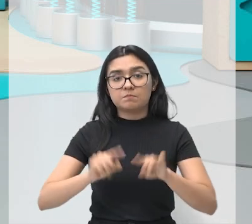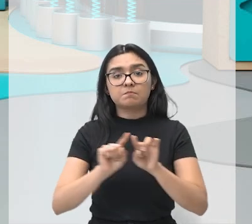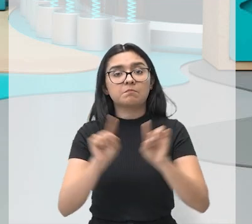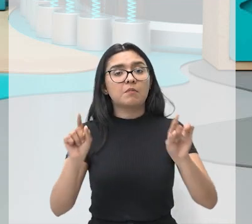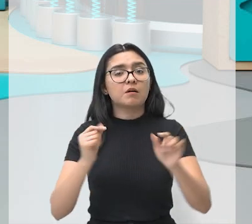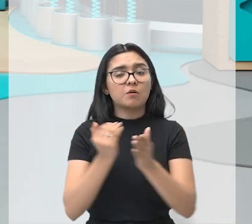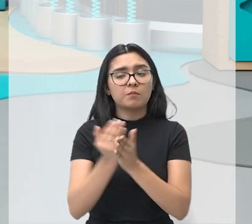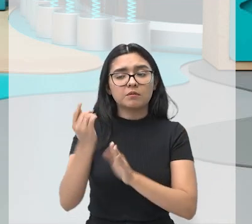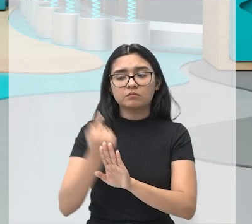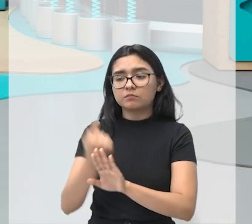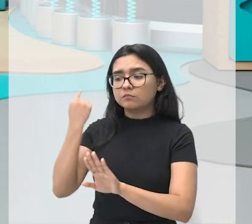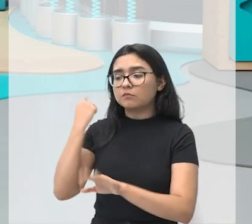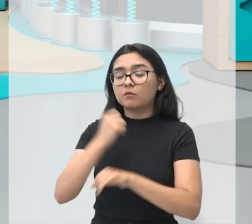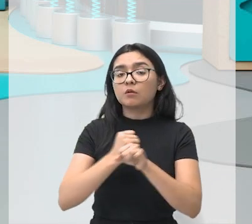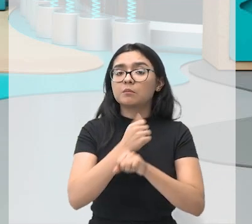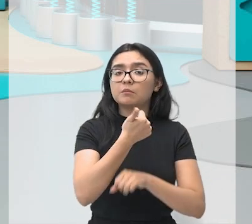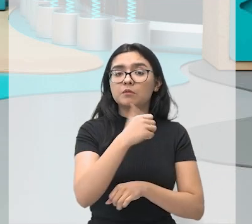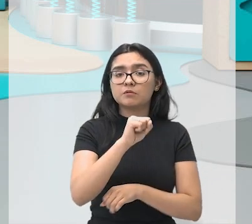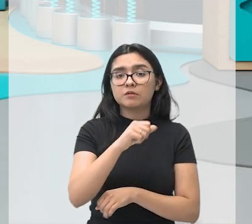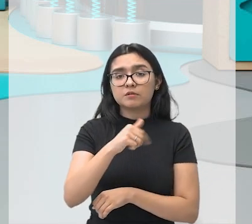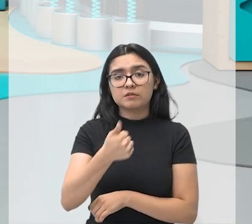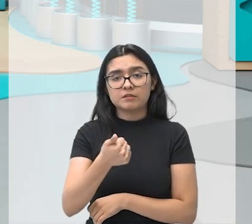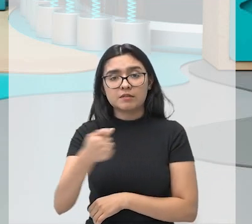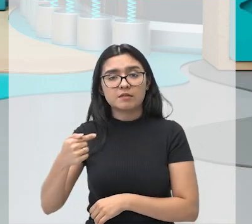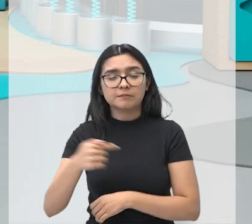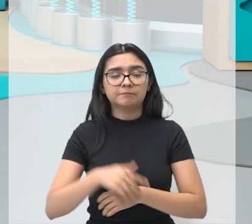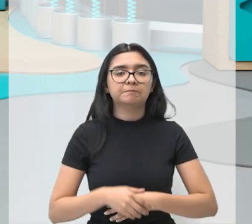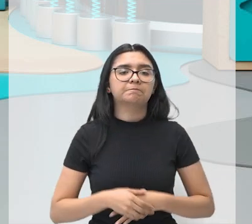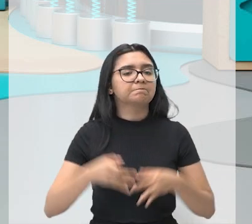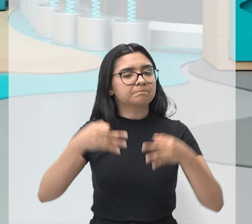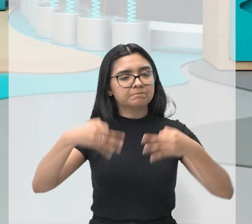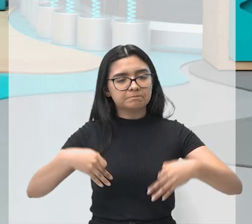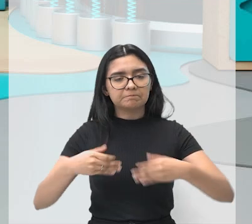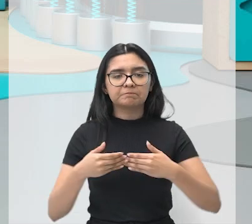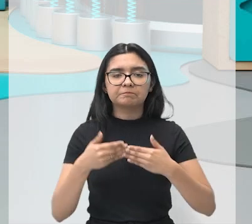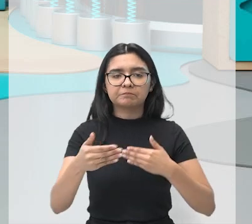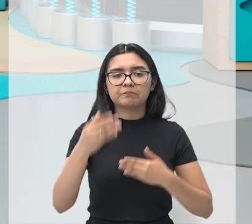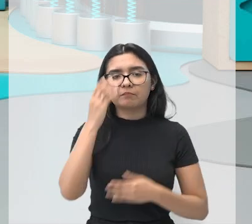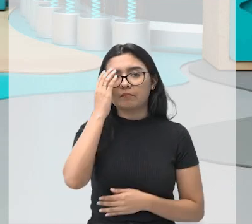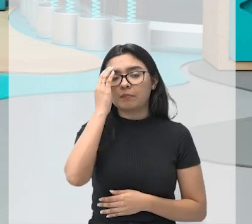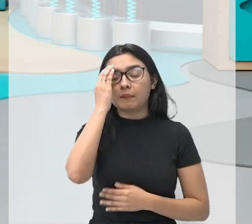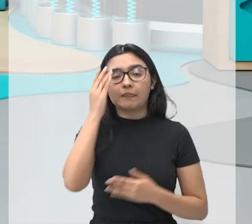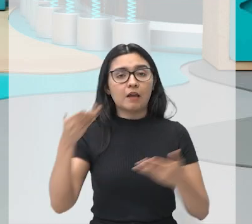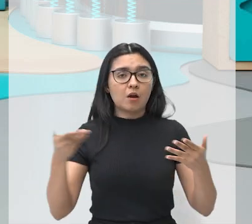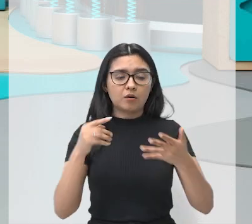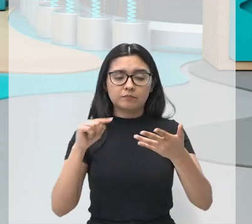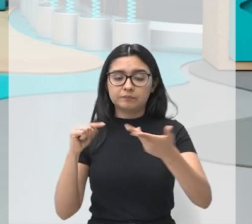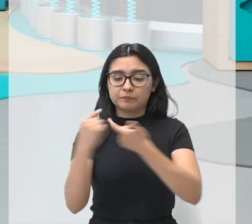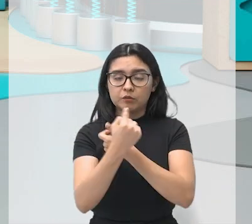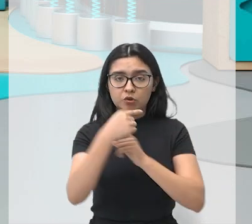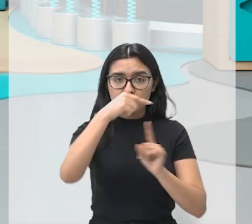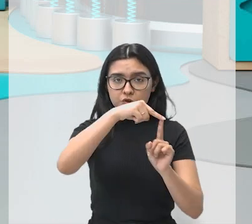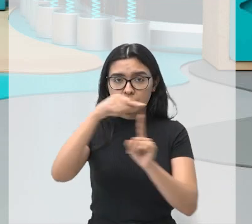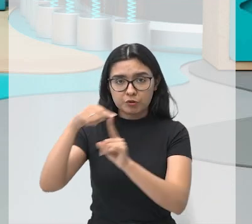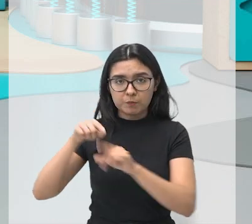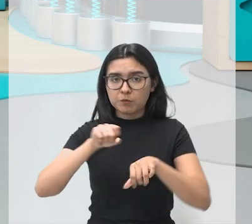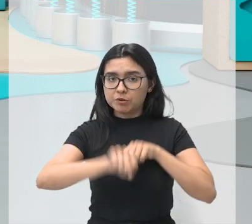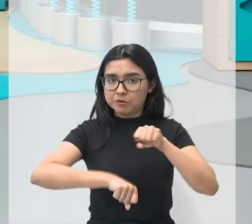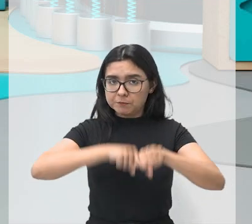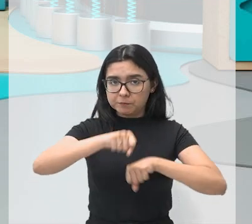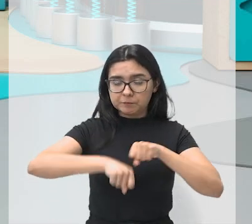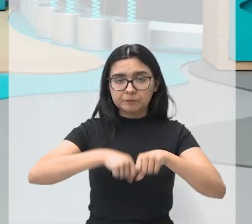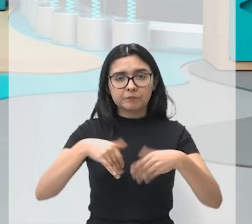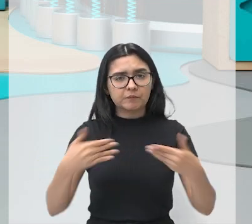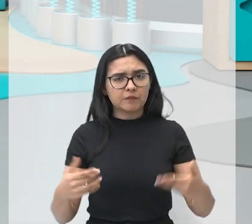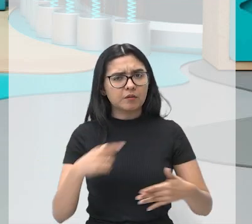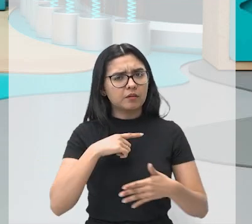isso começou lá em 1817. Bom, vamos falar um pouco sobre os tipos de ciclismo, né? O